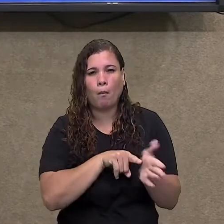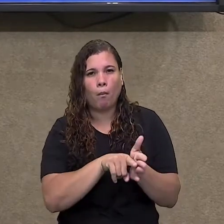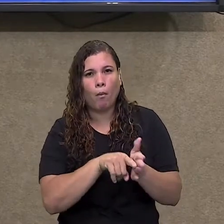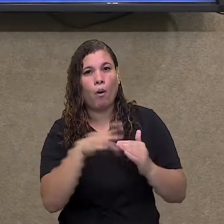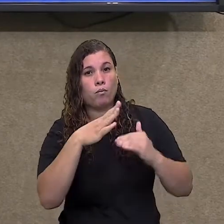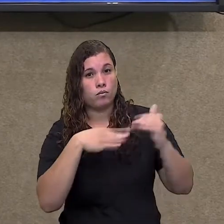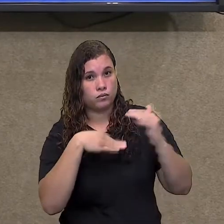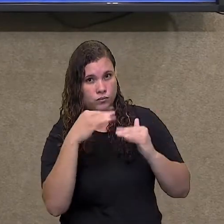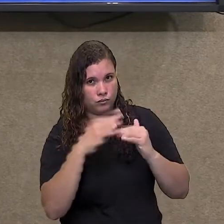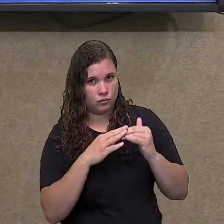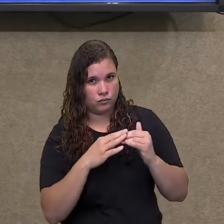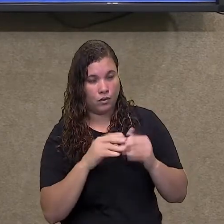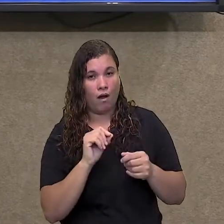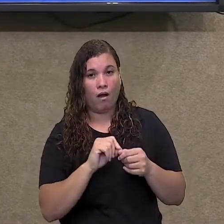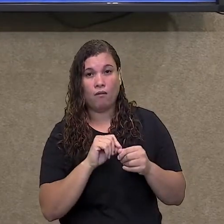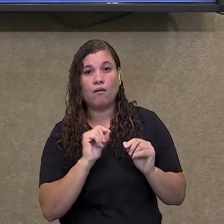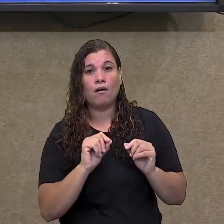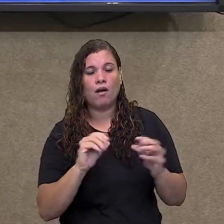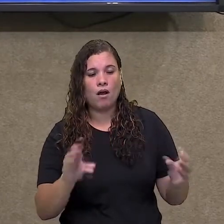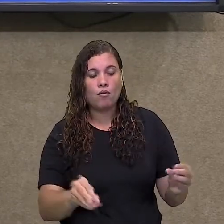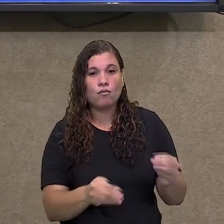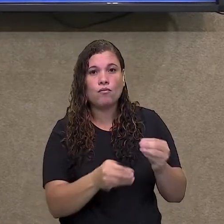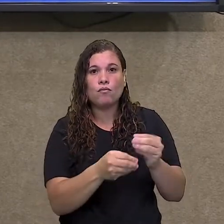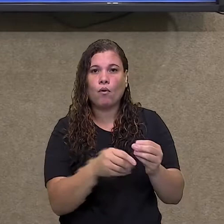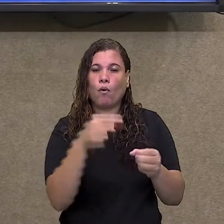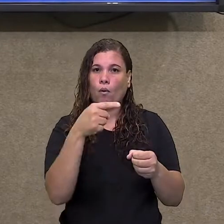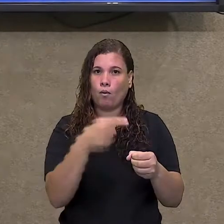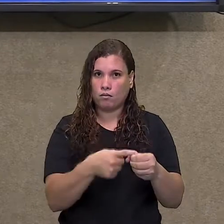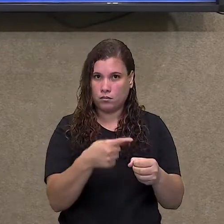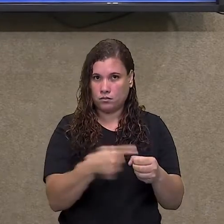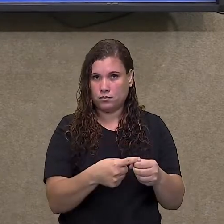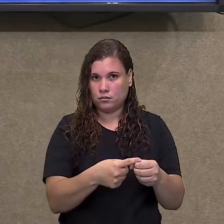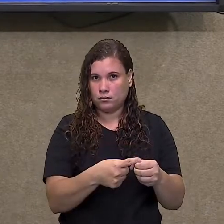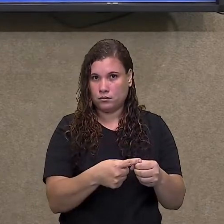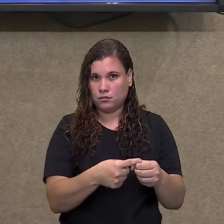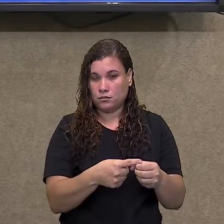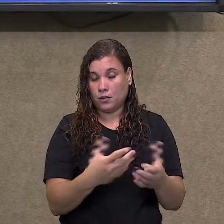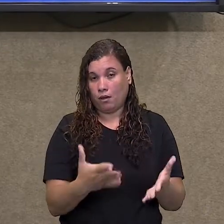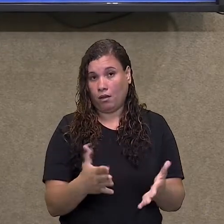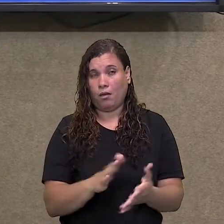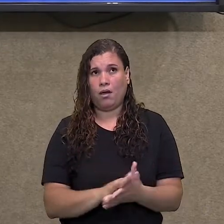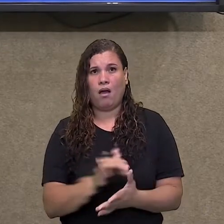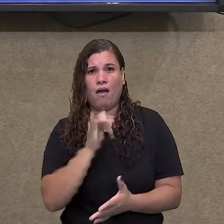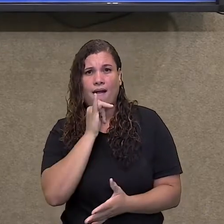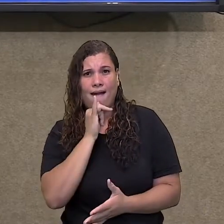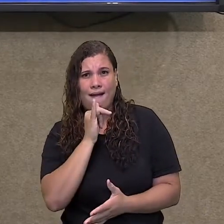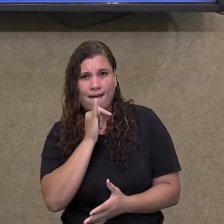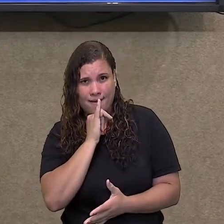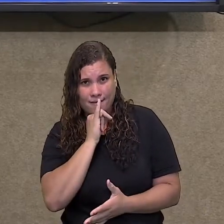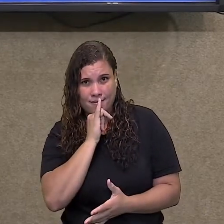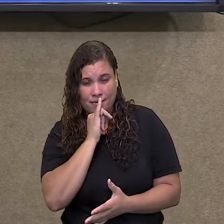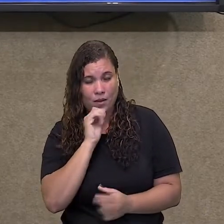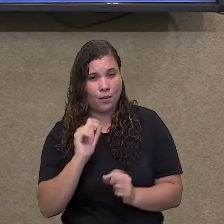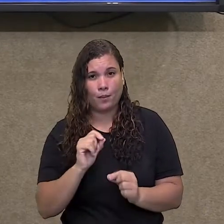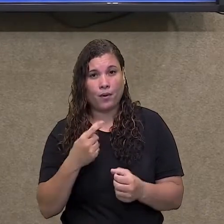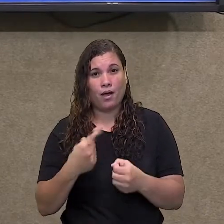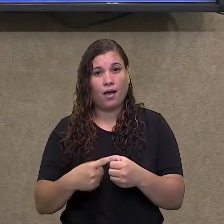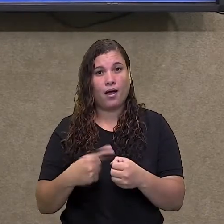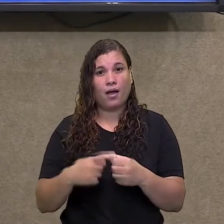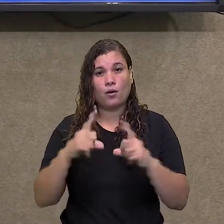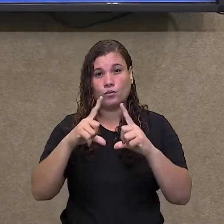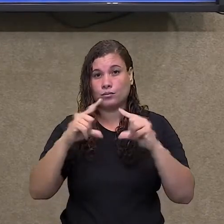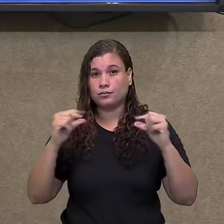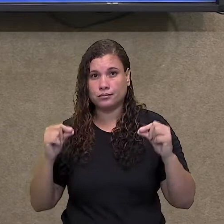atendendo aquela região. Por exemplo, Brasília, que ela foi ali formada, programada,